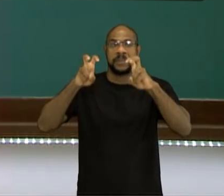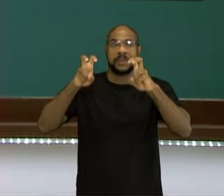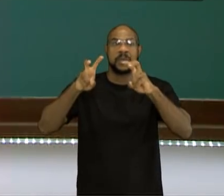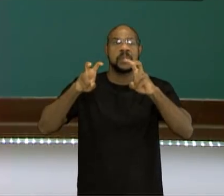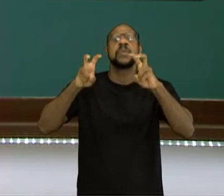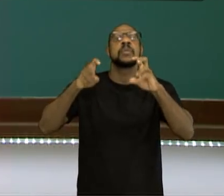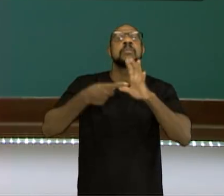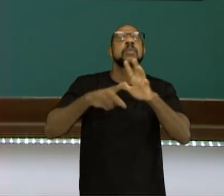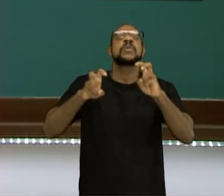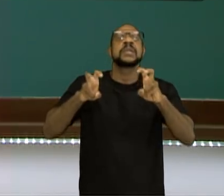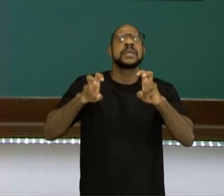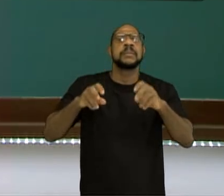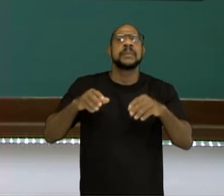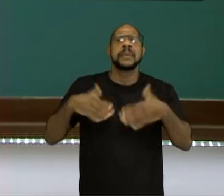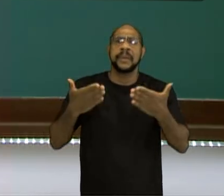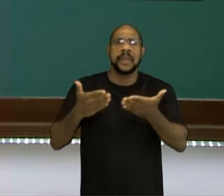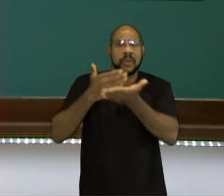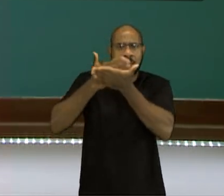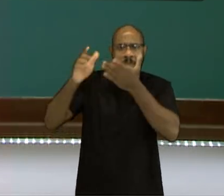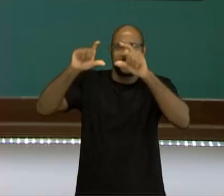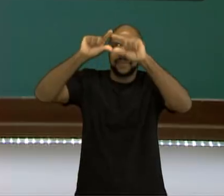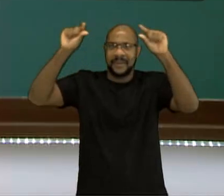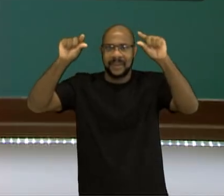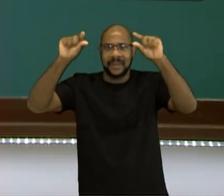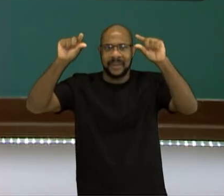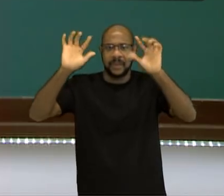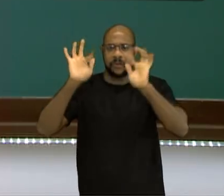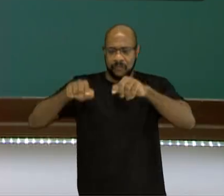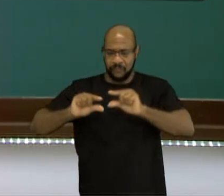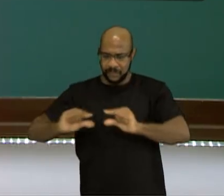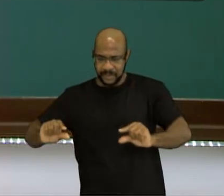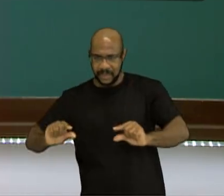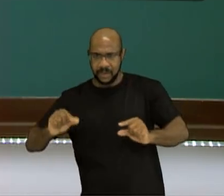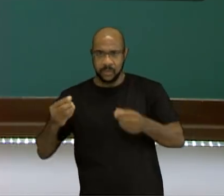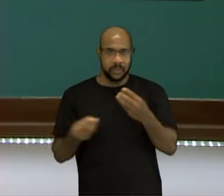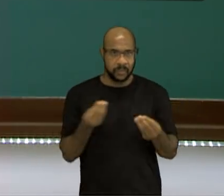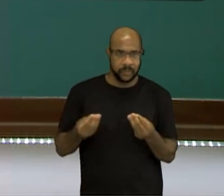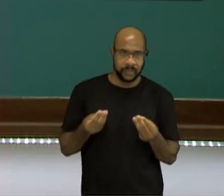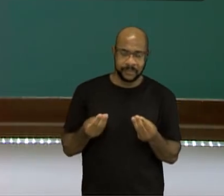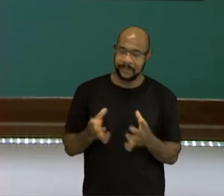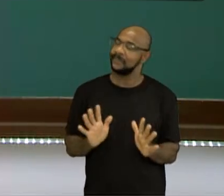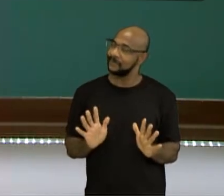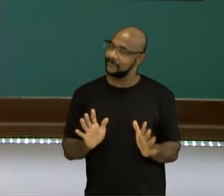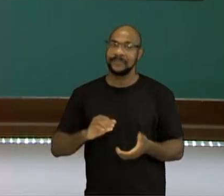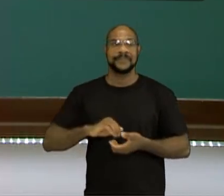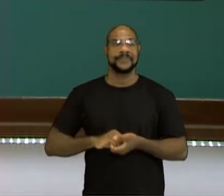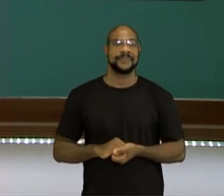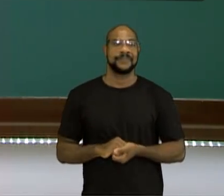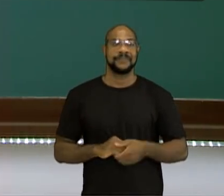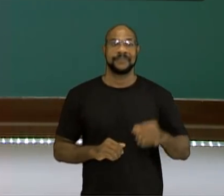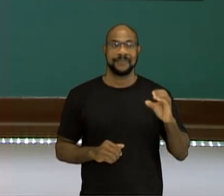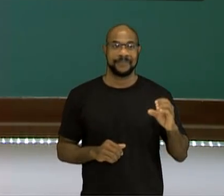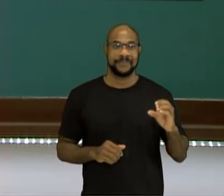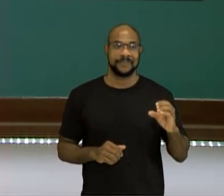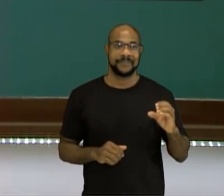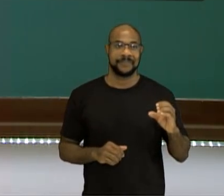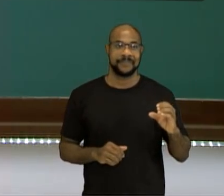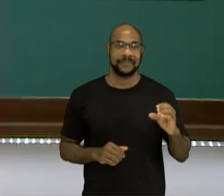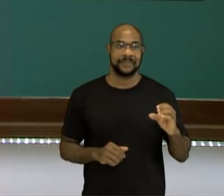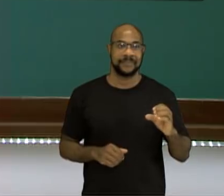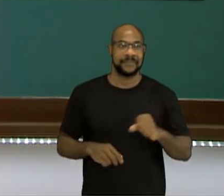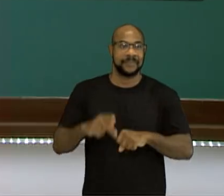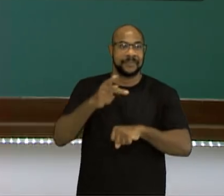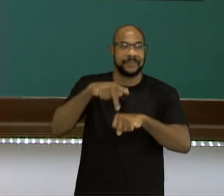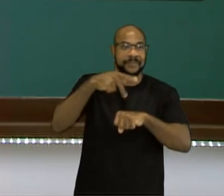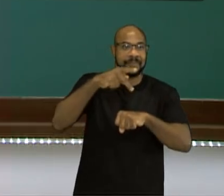que a apresentação do tema é no começo? É no final? Olha lá, hein? Já tem umas coisas fáceis aí. Letra C.